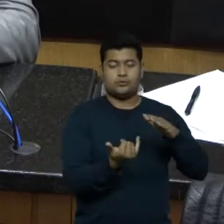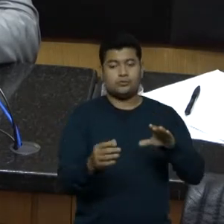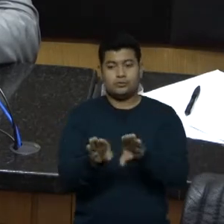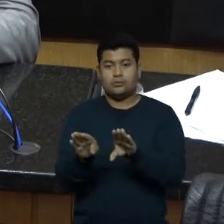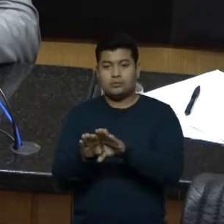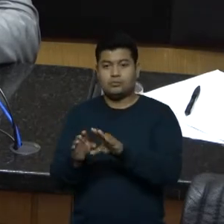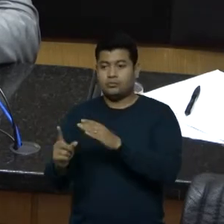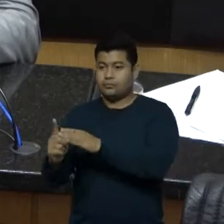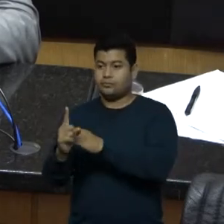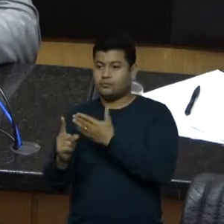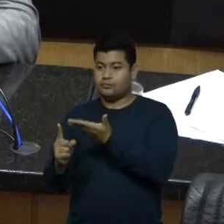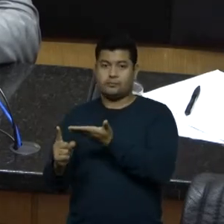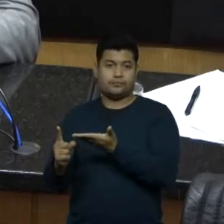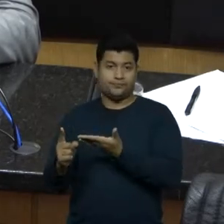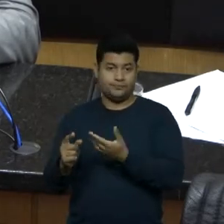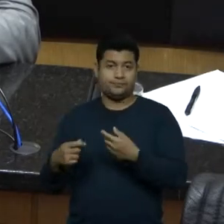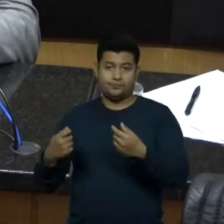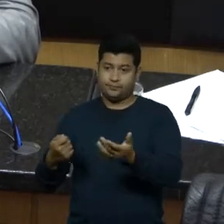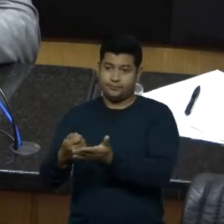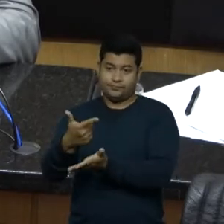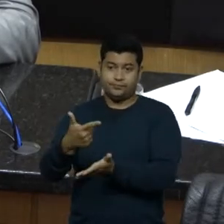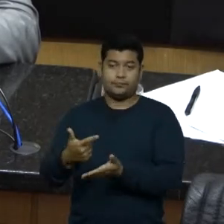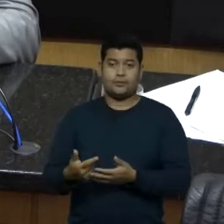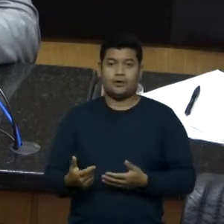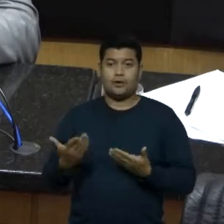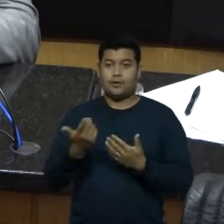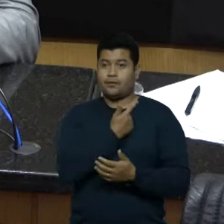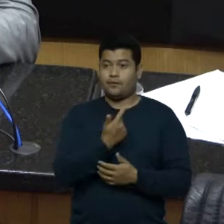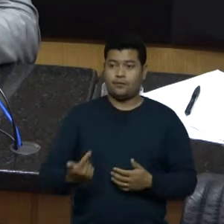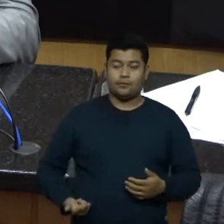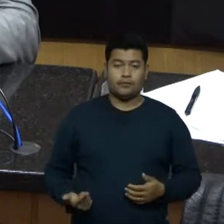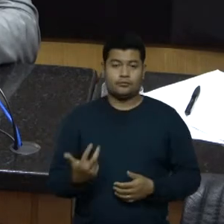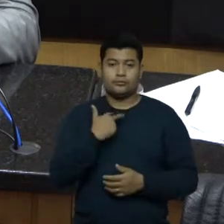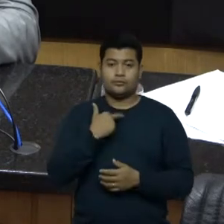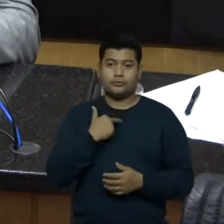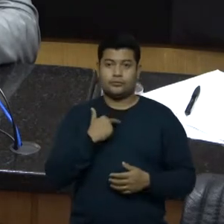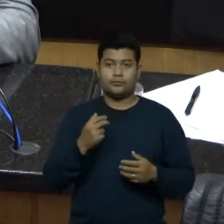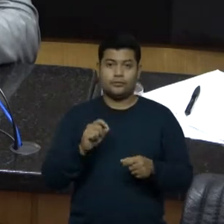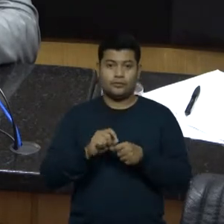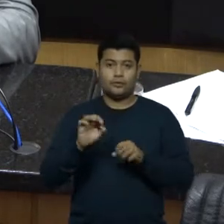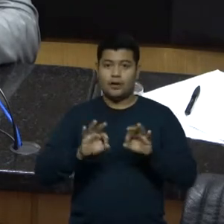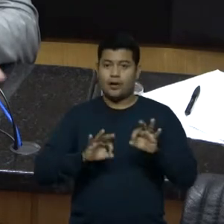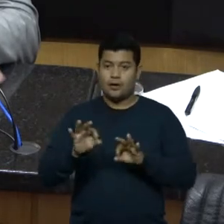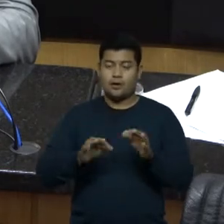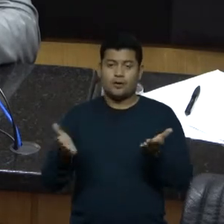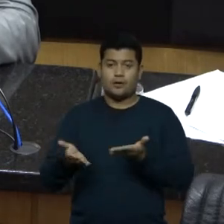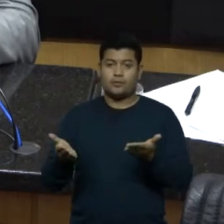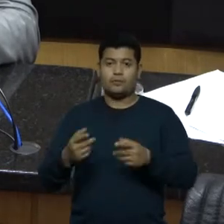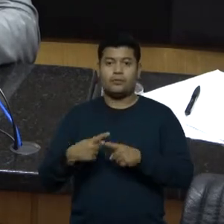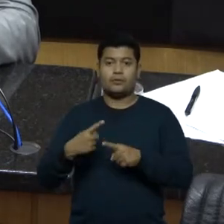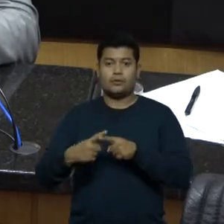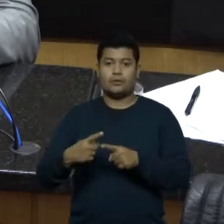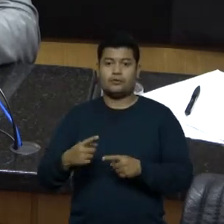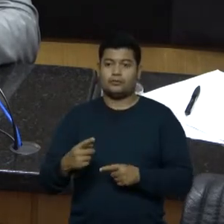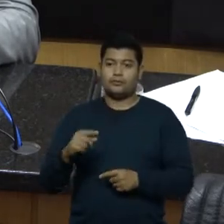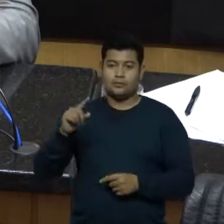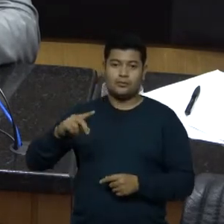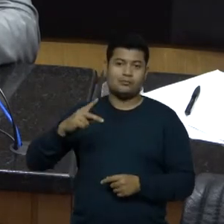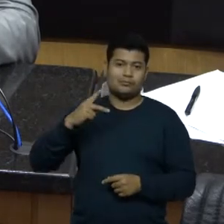diz o governo que não podia fazer isso agora com orientação da procuradoria do estado por ser ano eleitoral